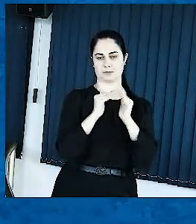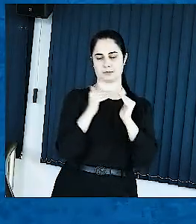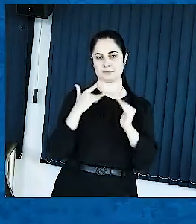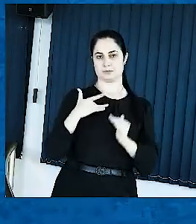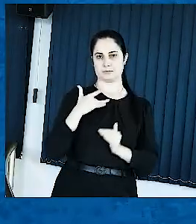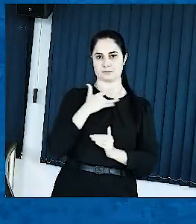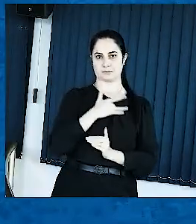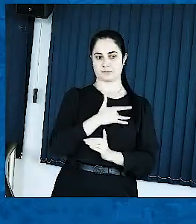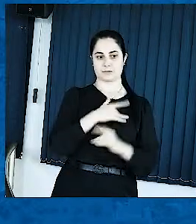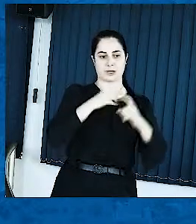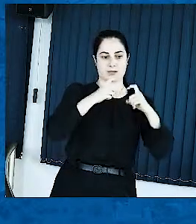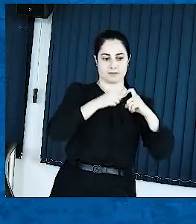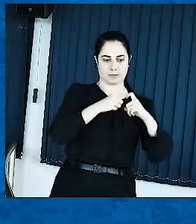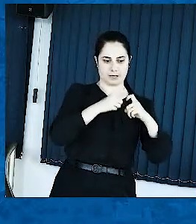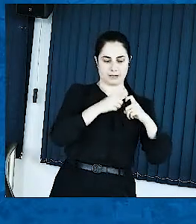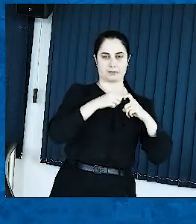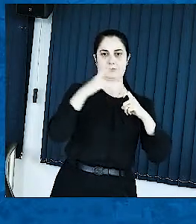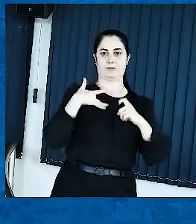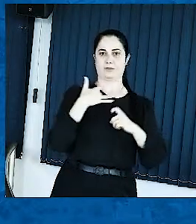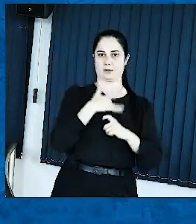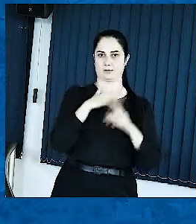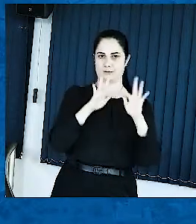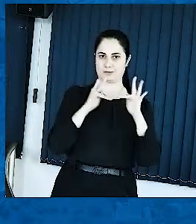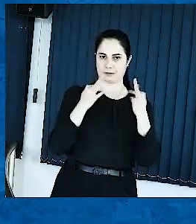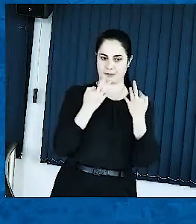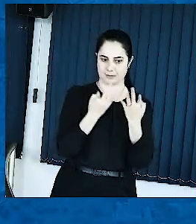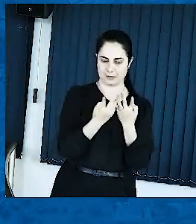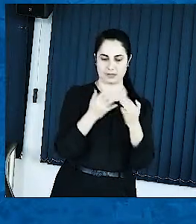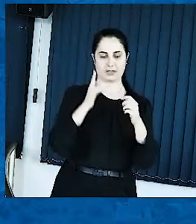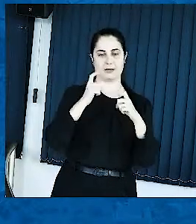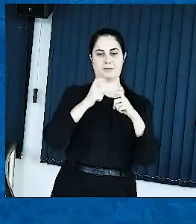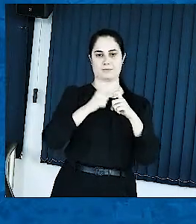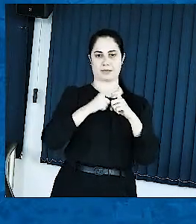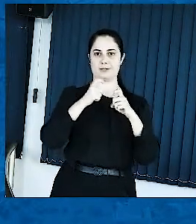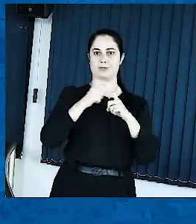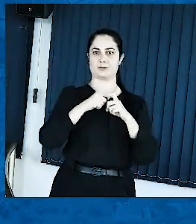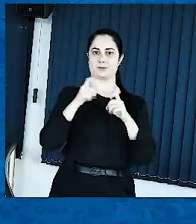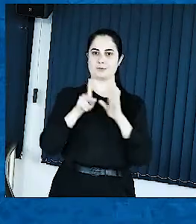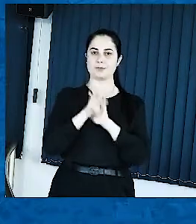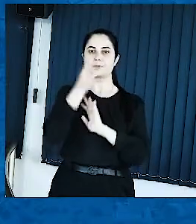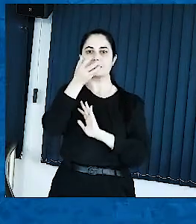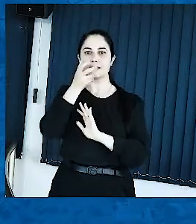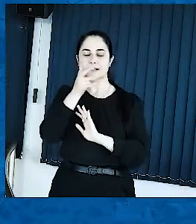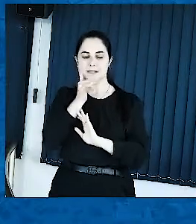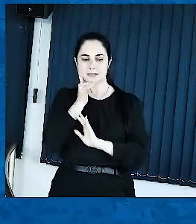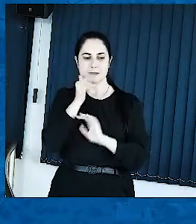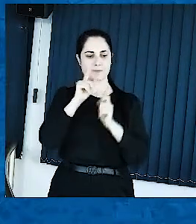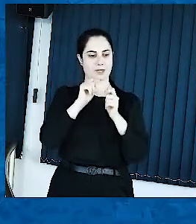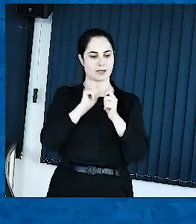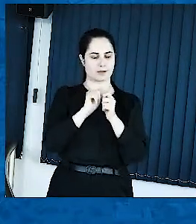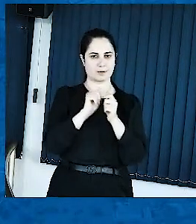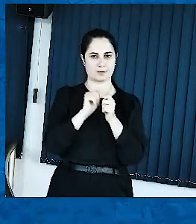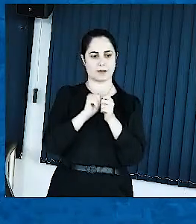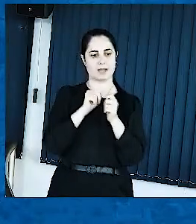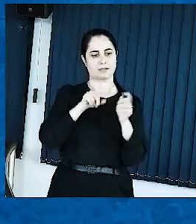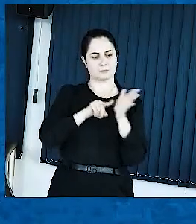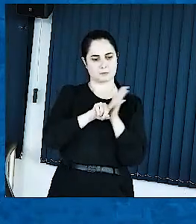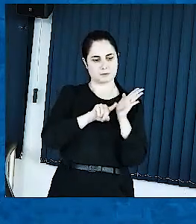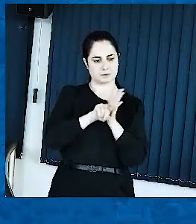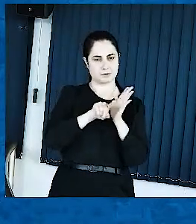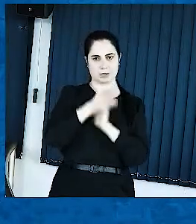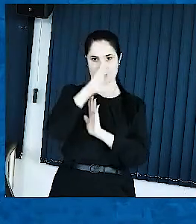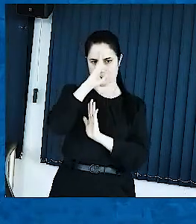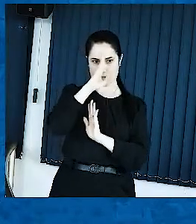saúde, onde o médico da saúde da família, onde o médico pediatra faz puericultura como deve ser